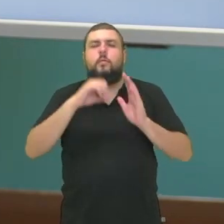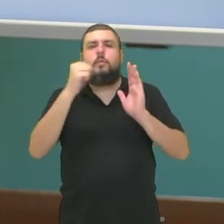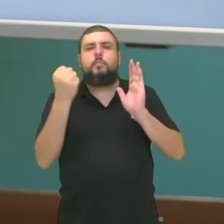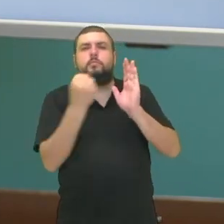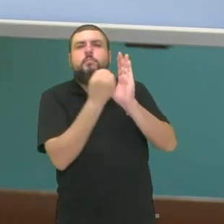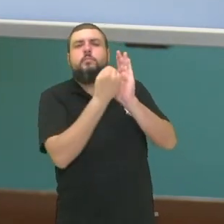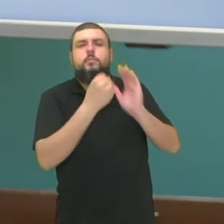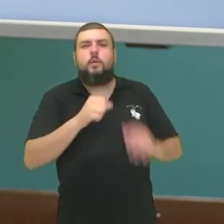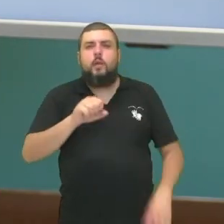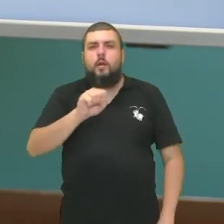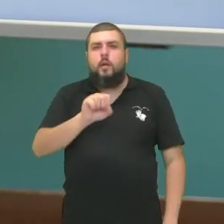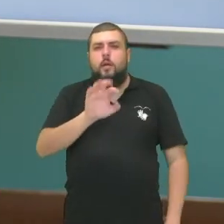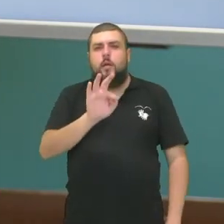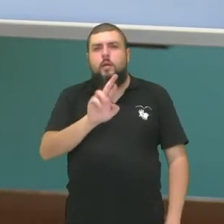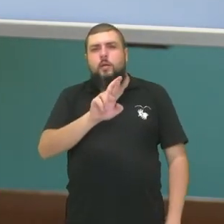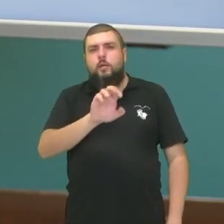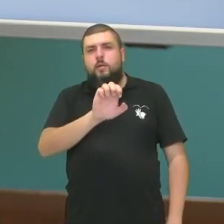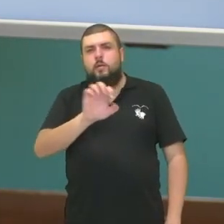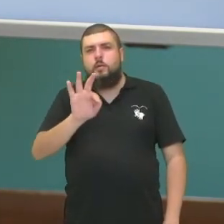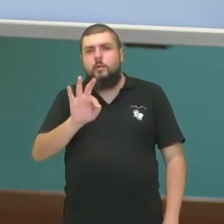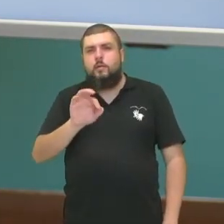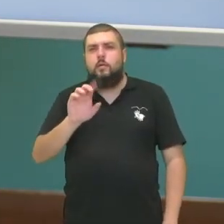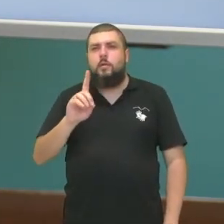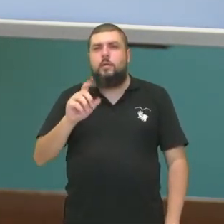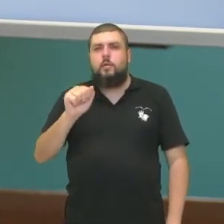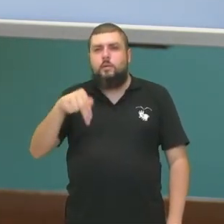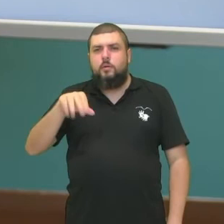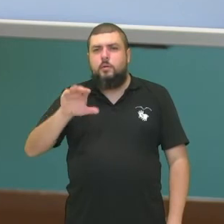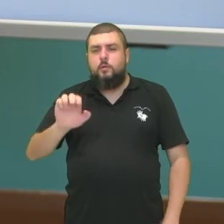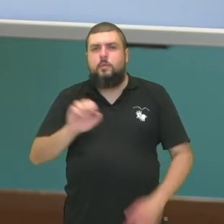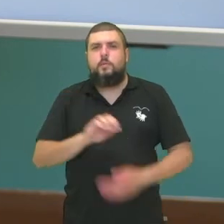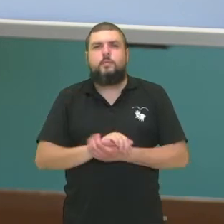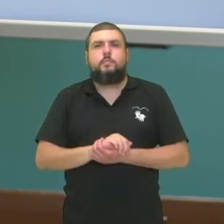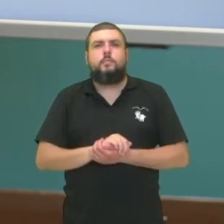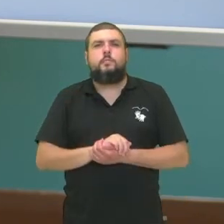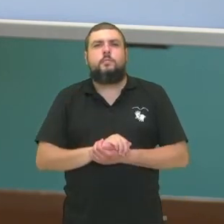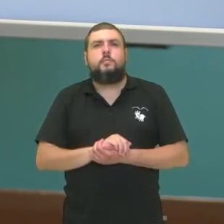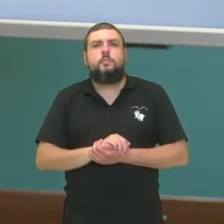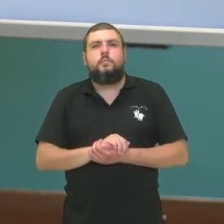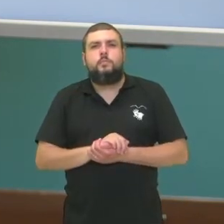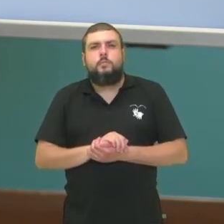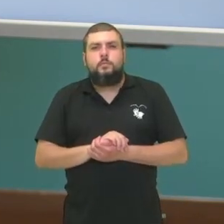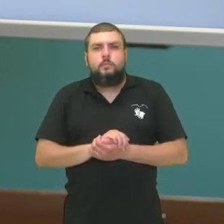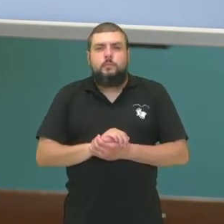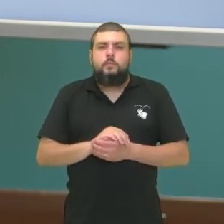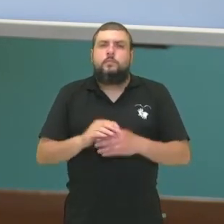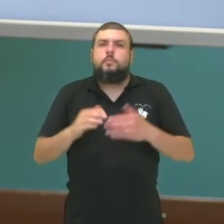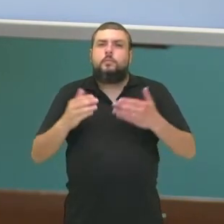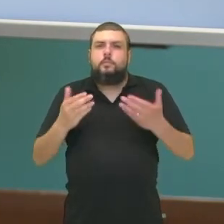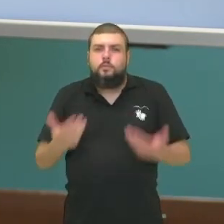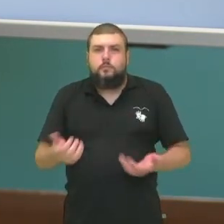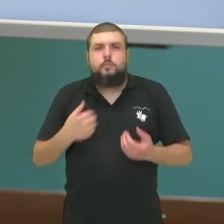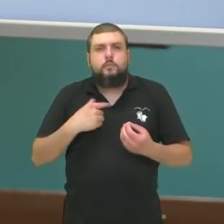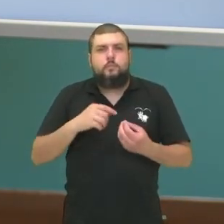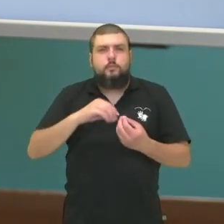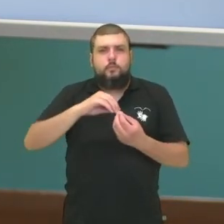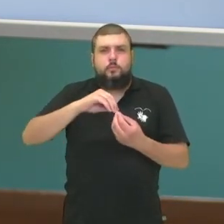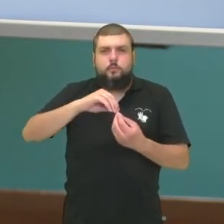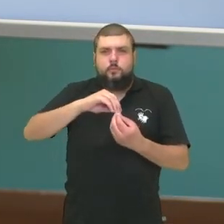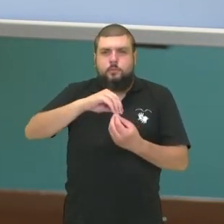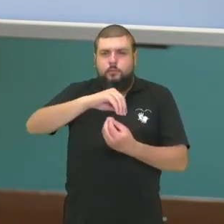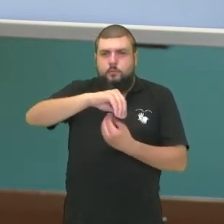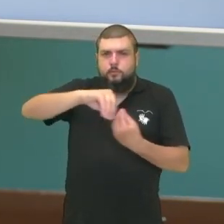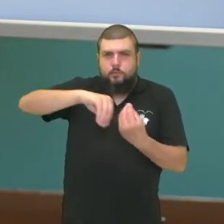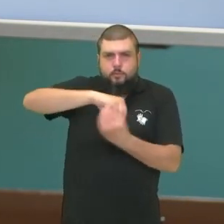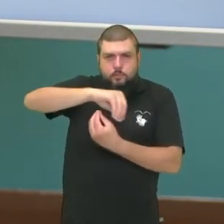dance. Então os negros americanos misturaram aquilo que eles conheciam das danças africanas, lá